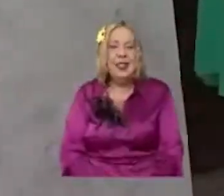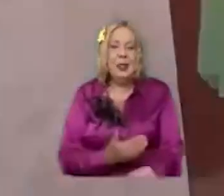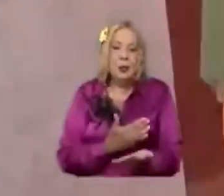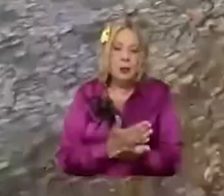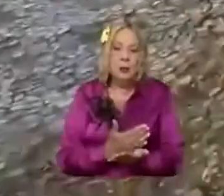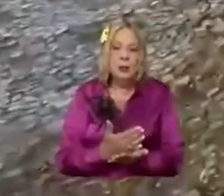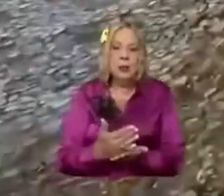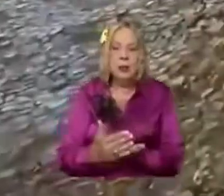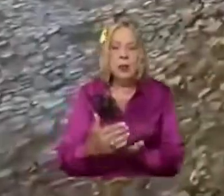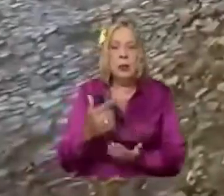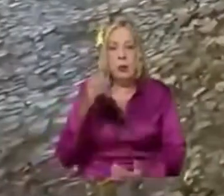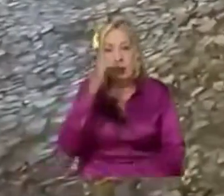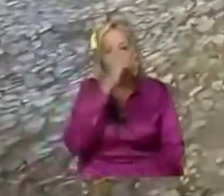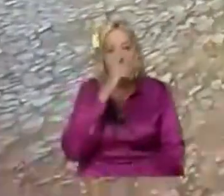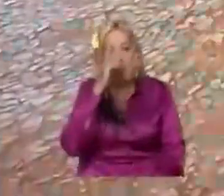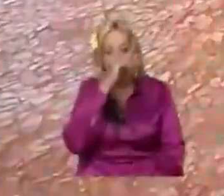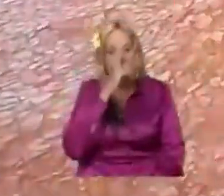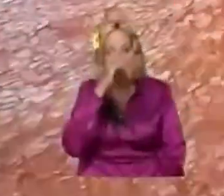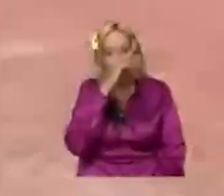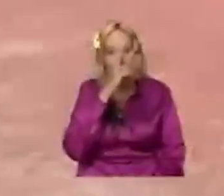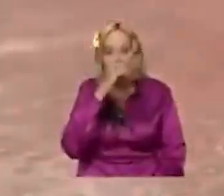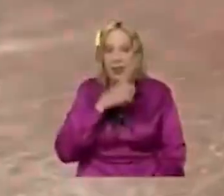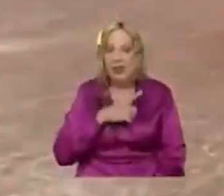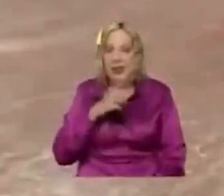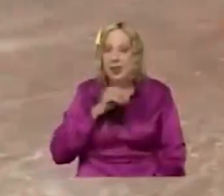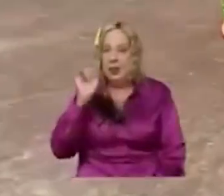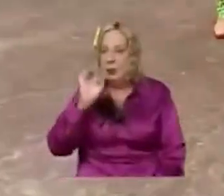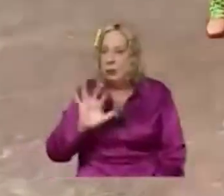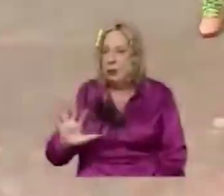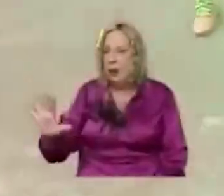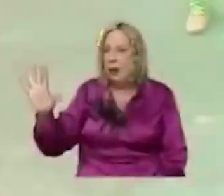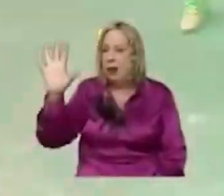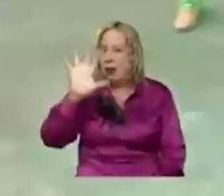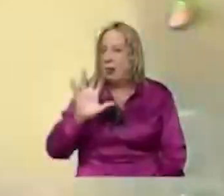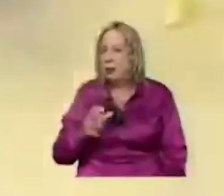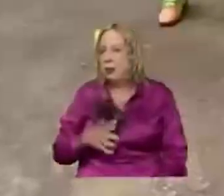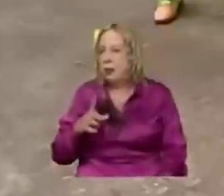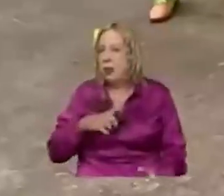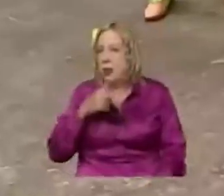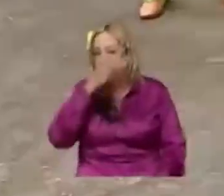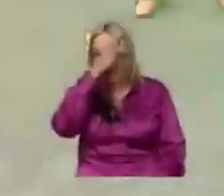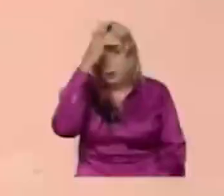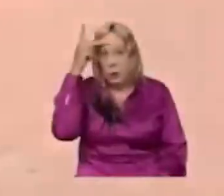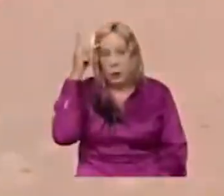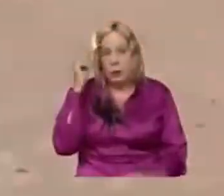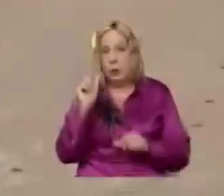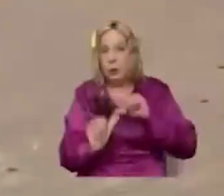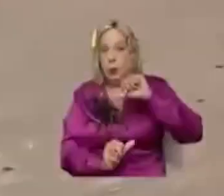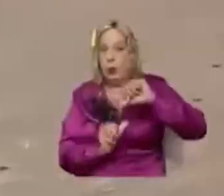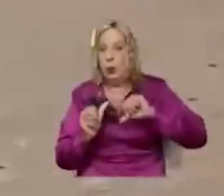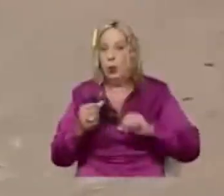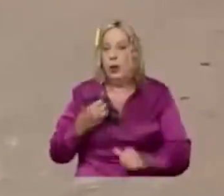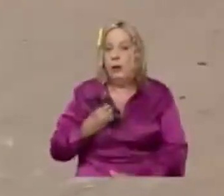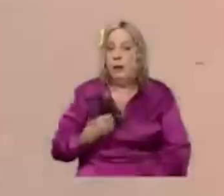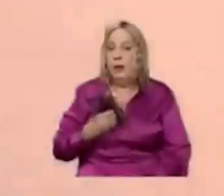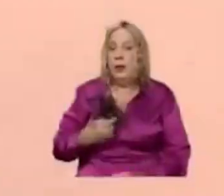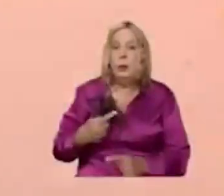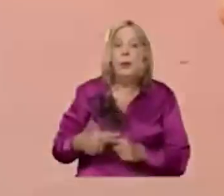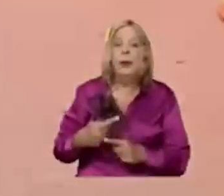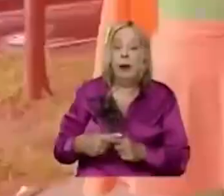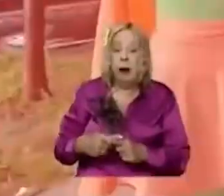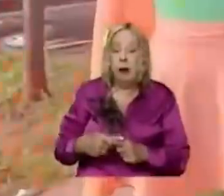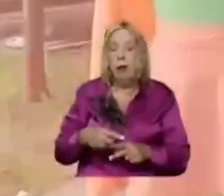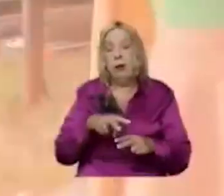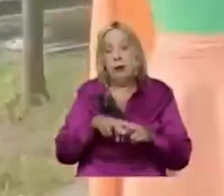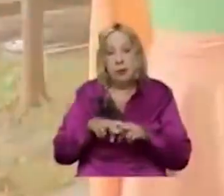Começando mais um Domingão com esse show de imagens daqueles que mudaram de vida com os prêmios